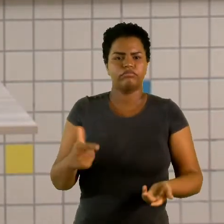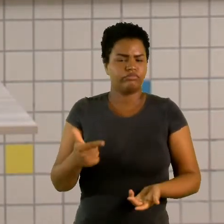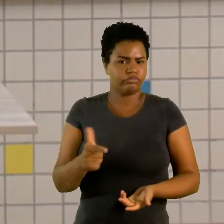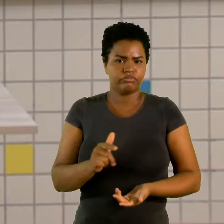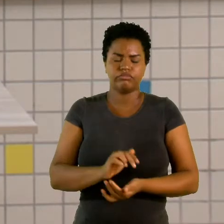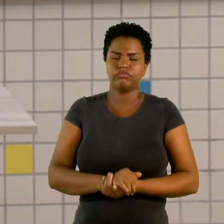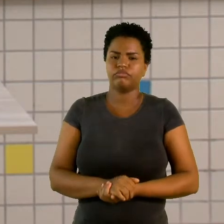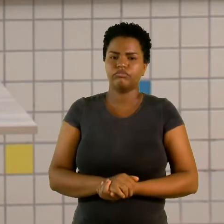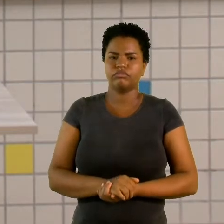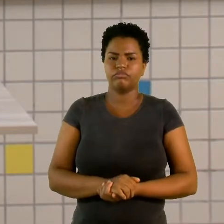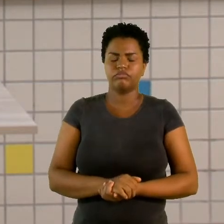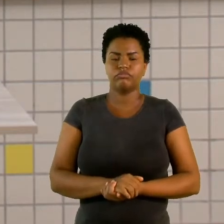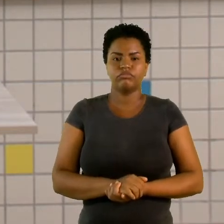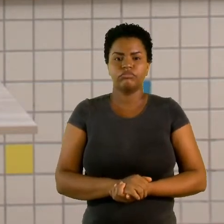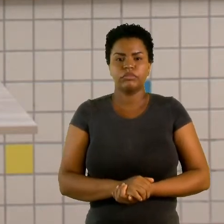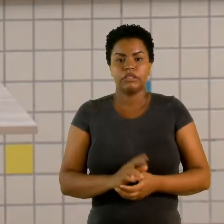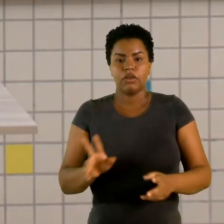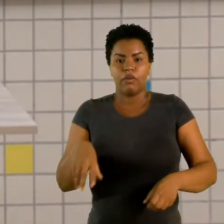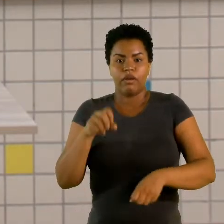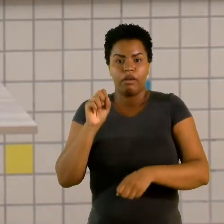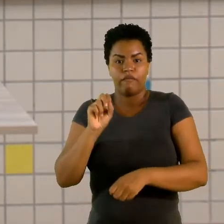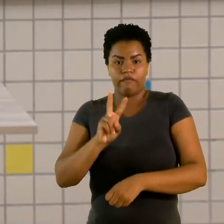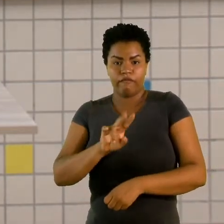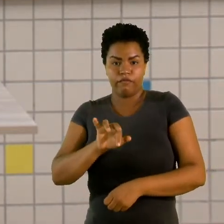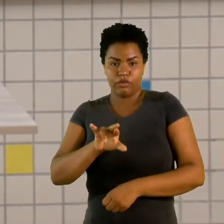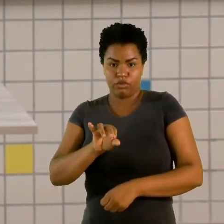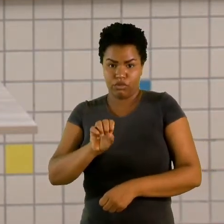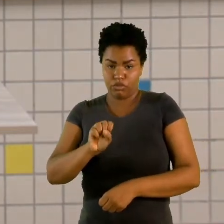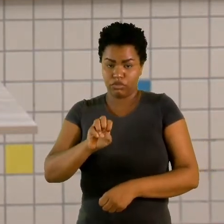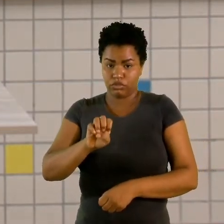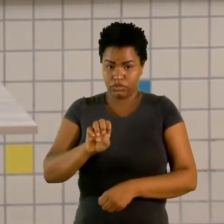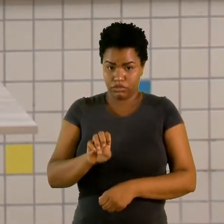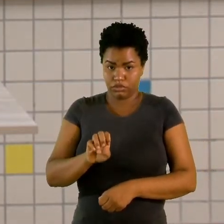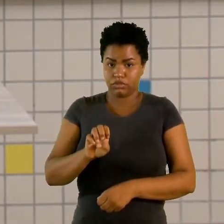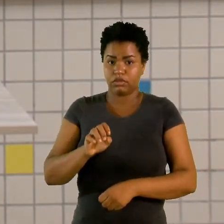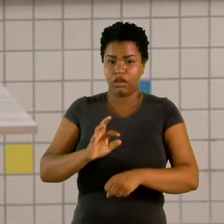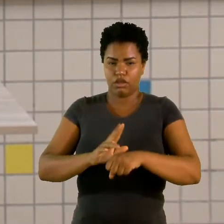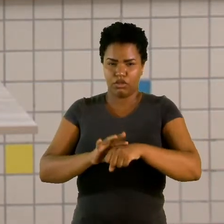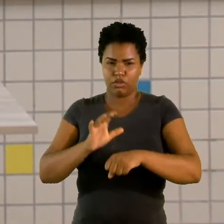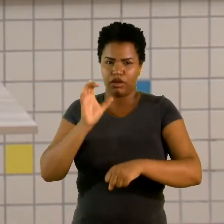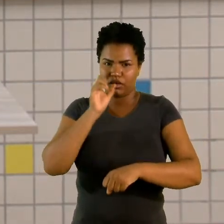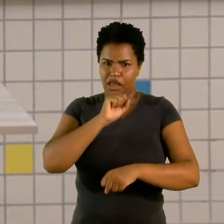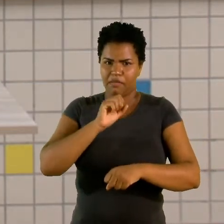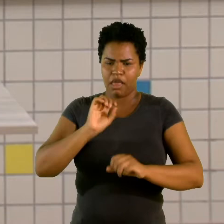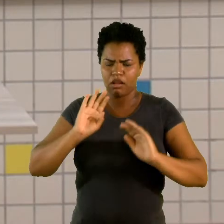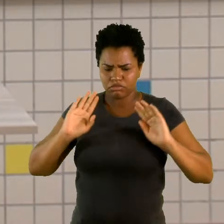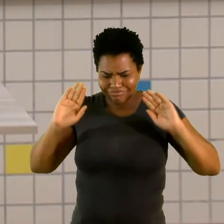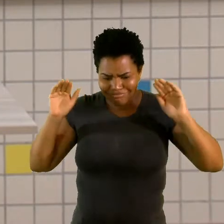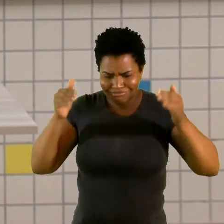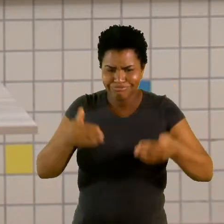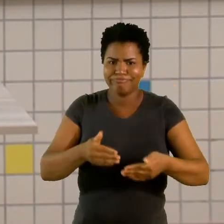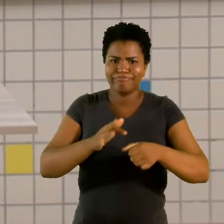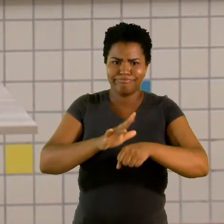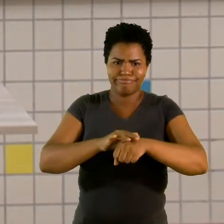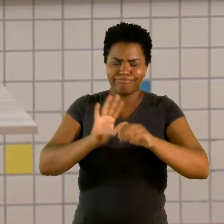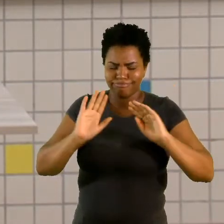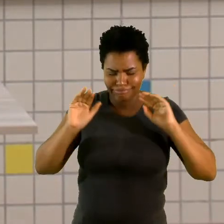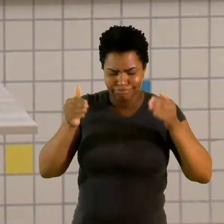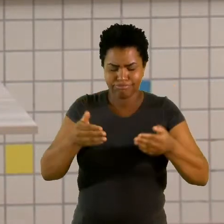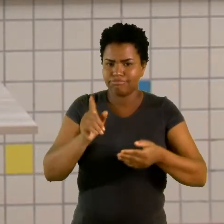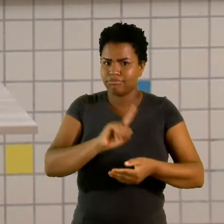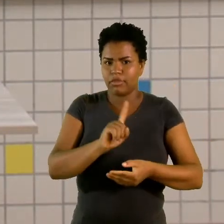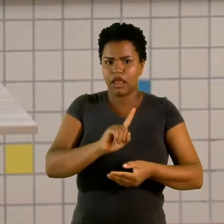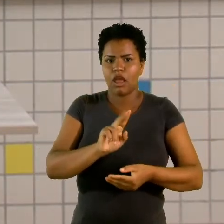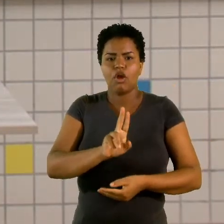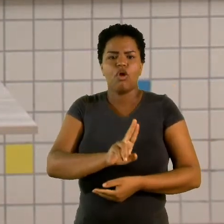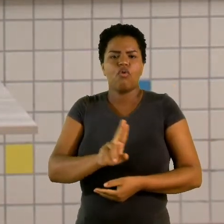próprio. As viroses, portanto, não são uma doença específica, e sim um nome